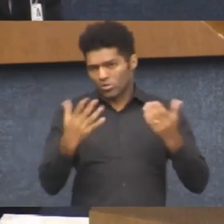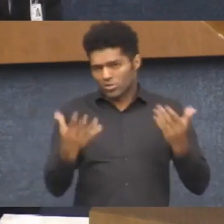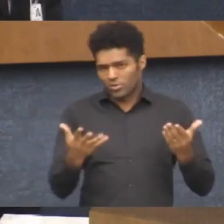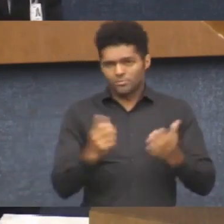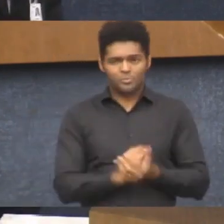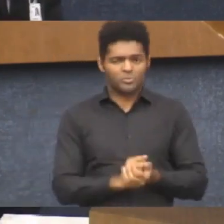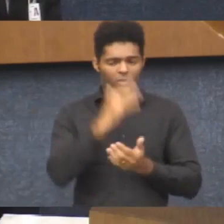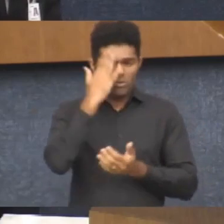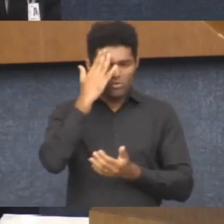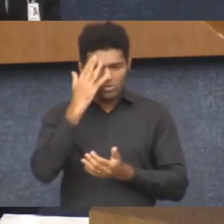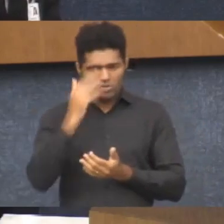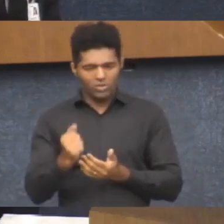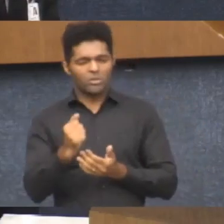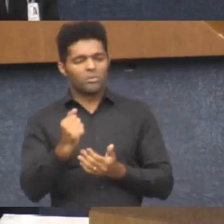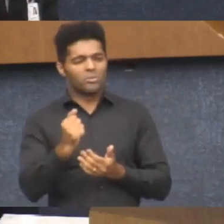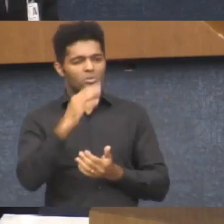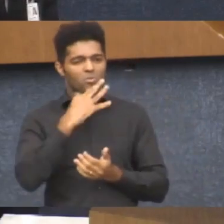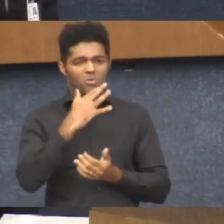conhece,